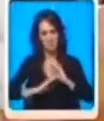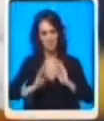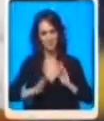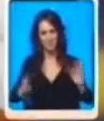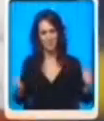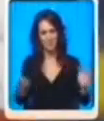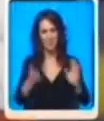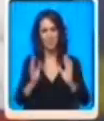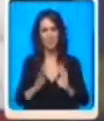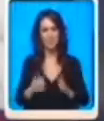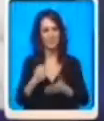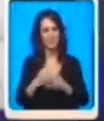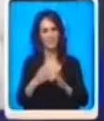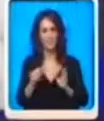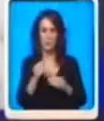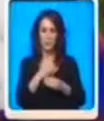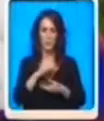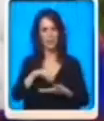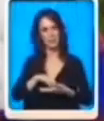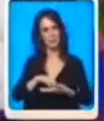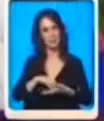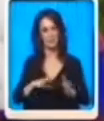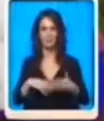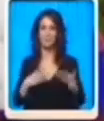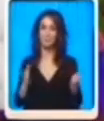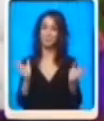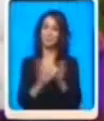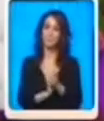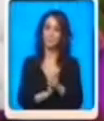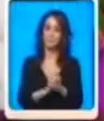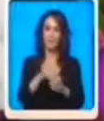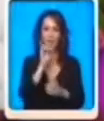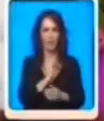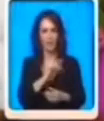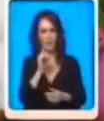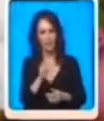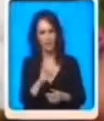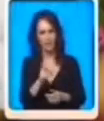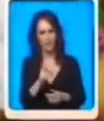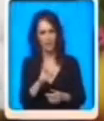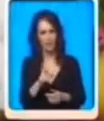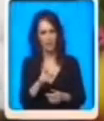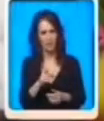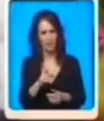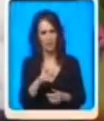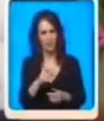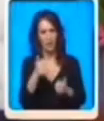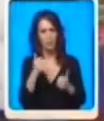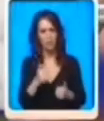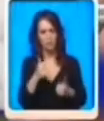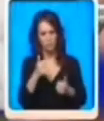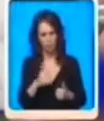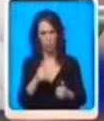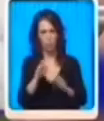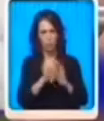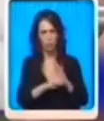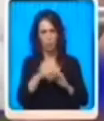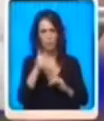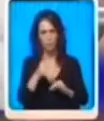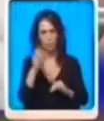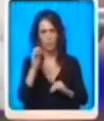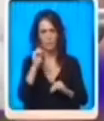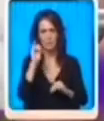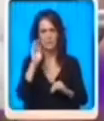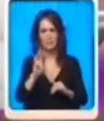bibelô, teu bibelô. Bem, olha. Ela deu um grande coisa na SIC. Por acaso deu. Deu um coisa na